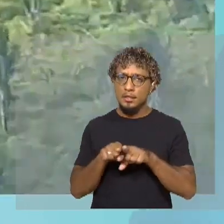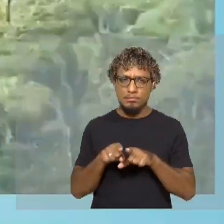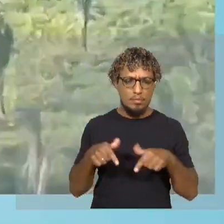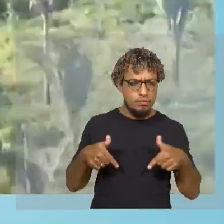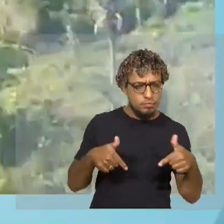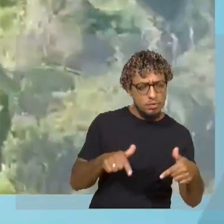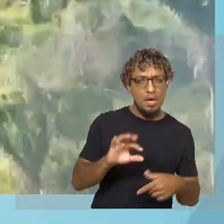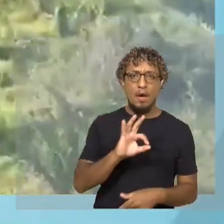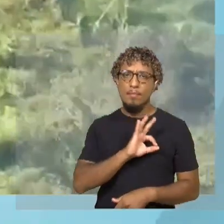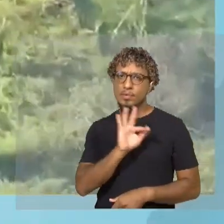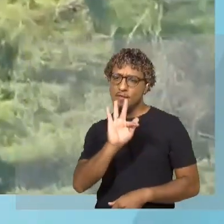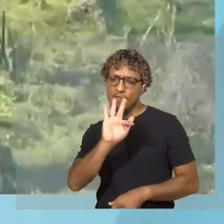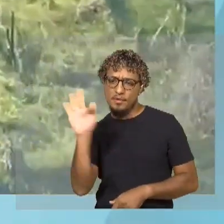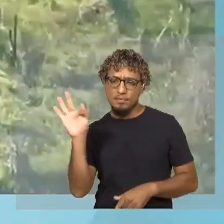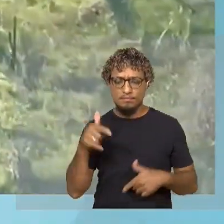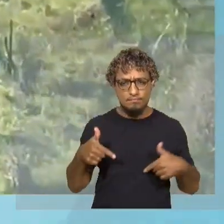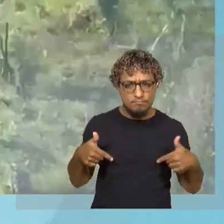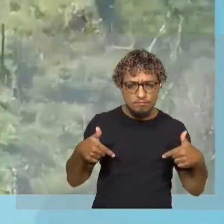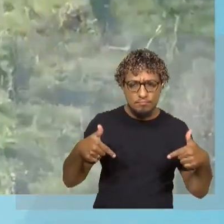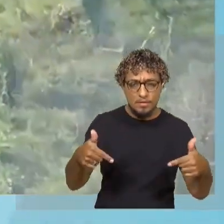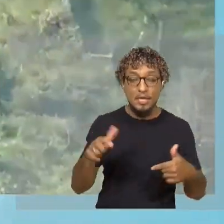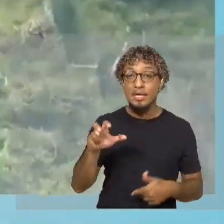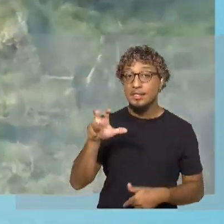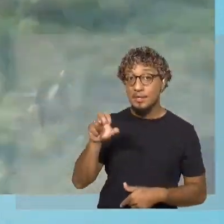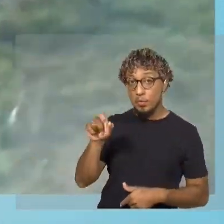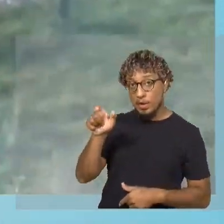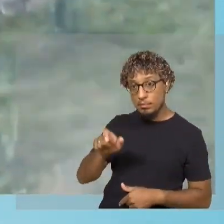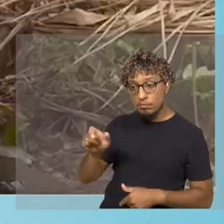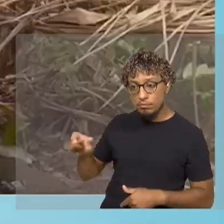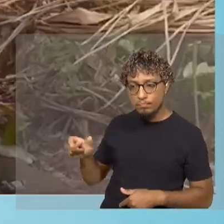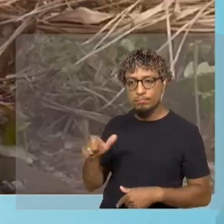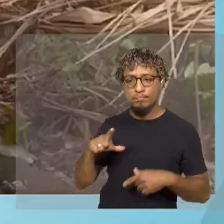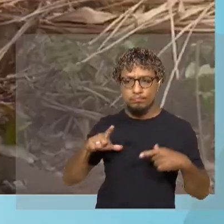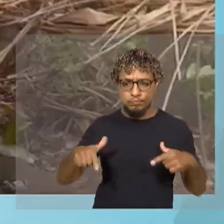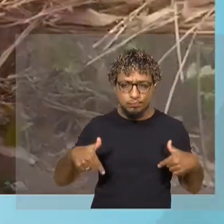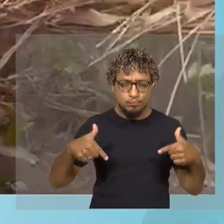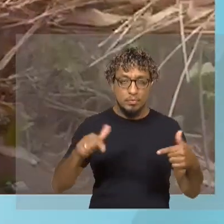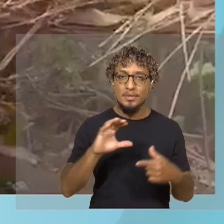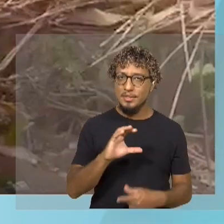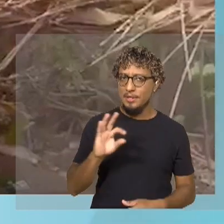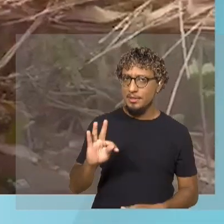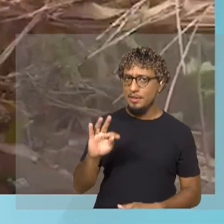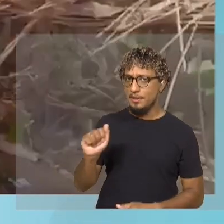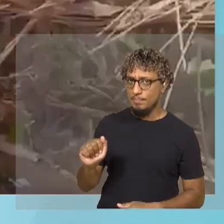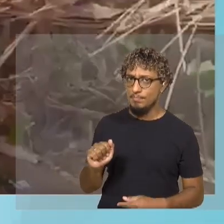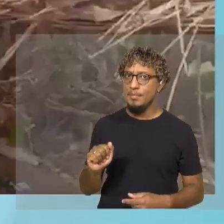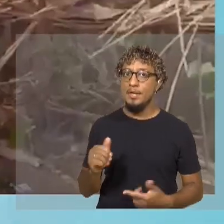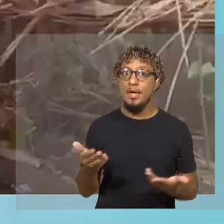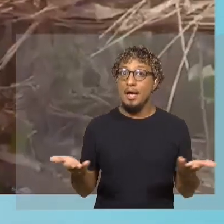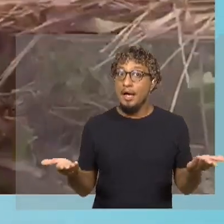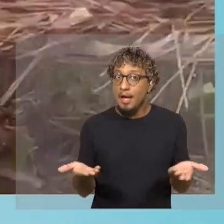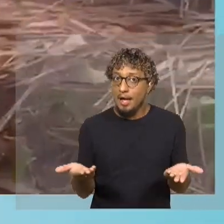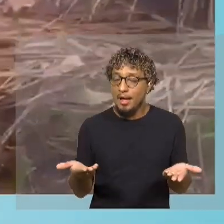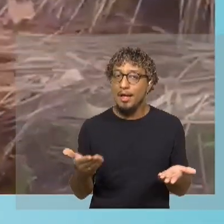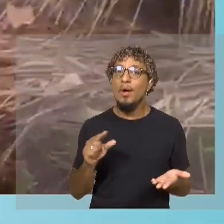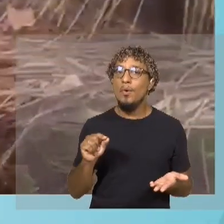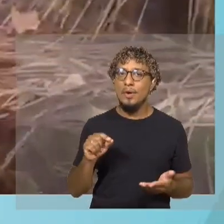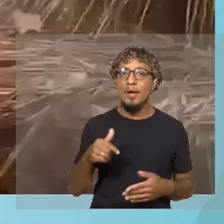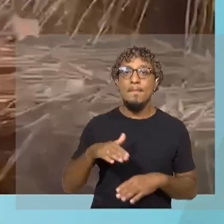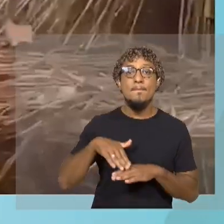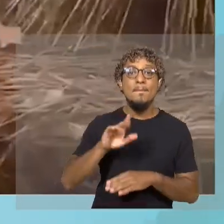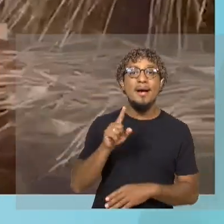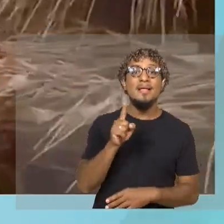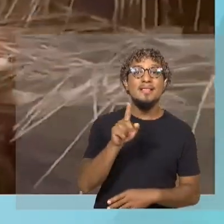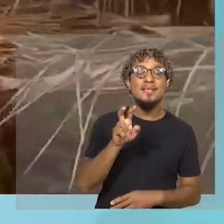todo, são 50 policiais federais e 13 operadores do CTA. Ana, até o momento, 15 mil pés